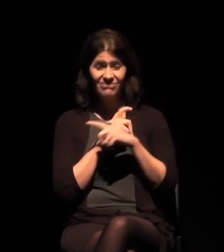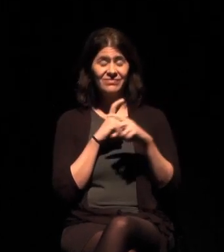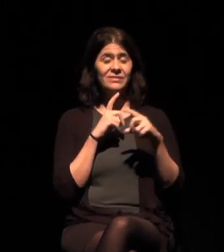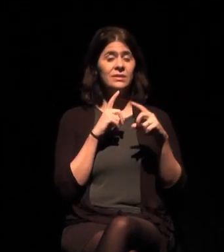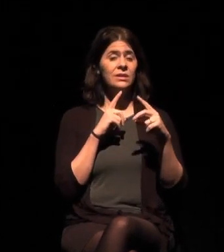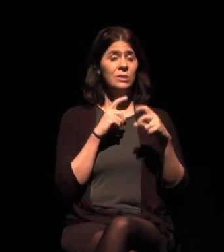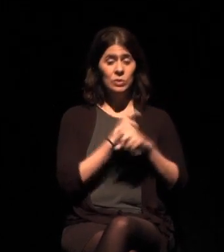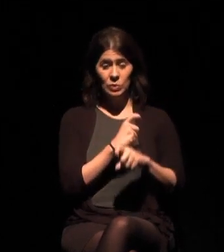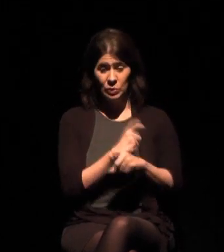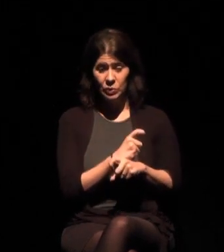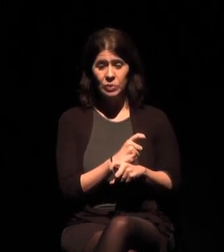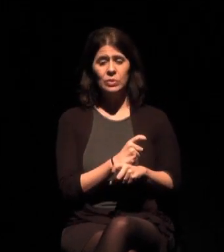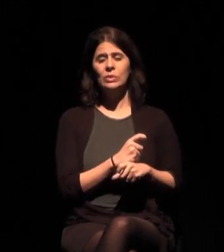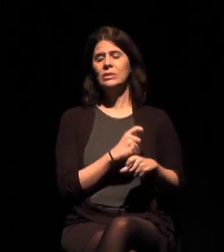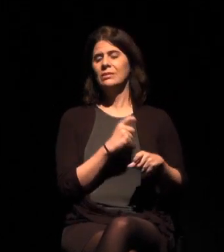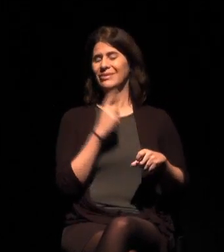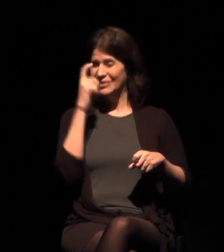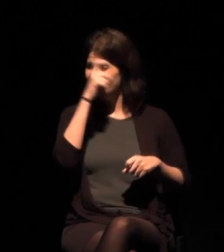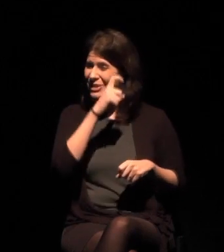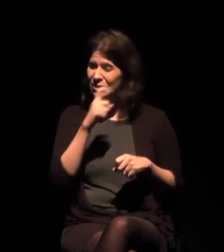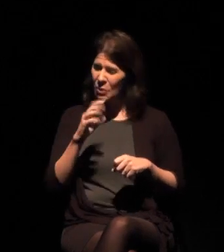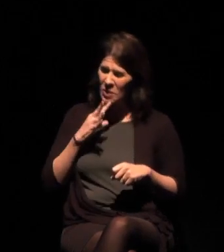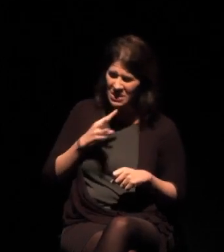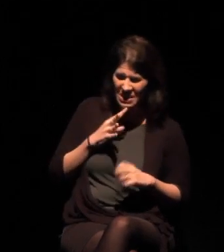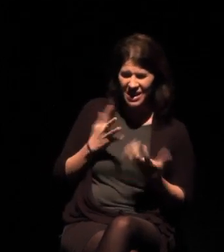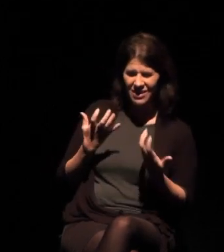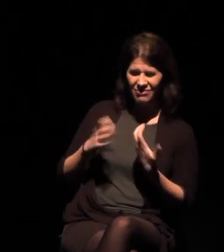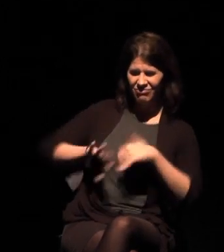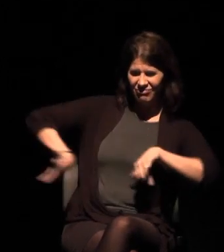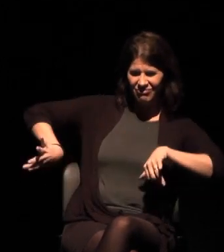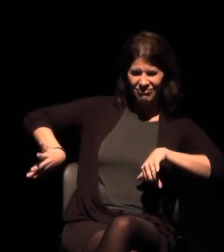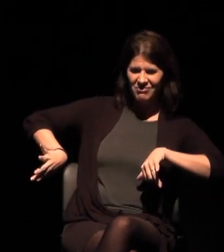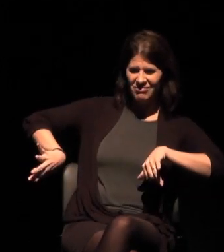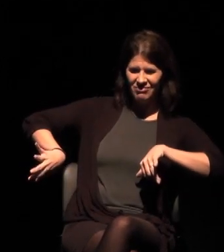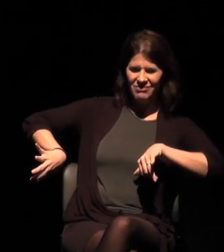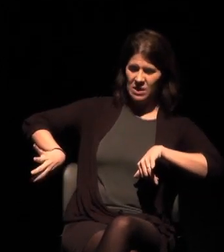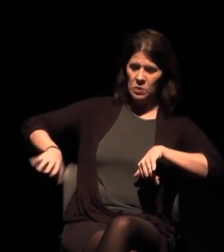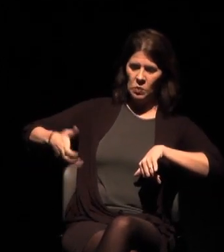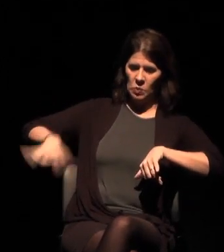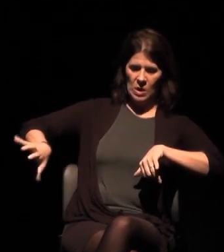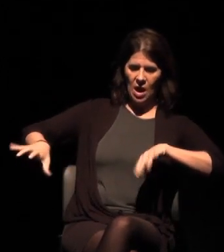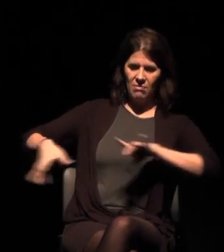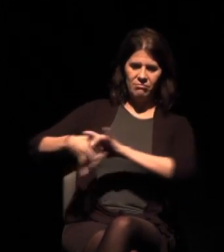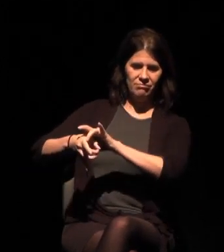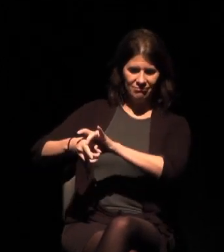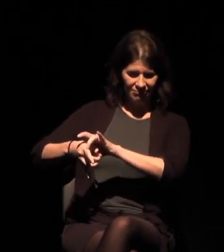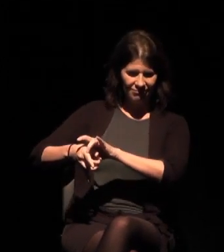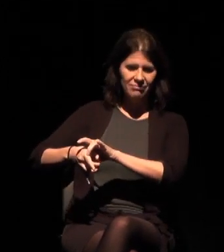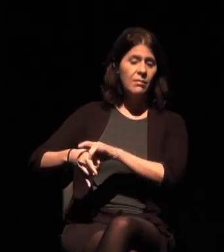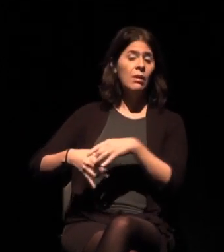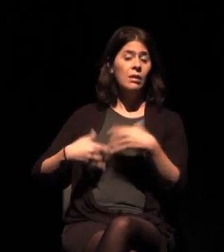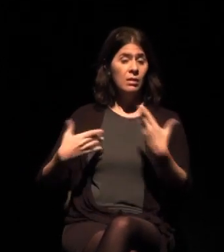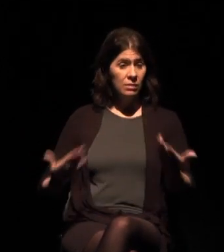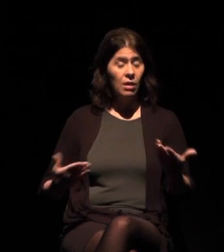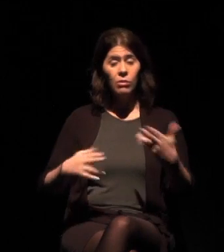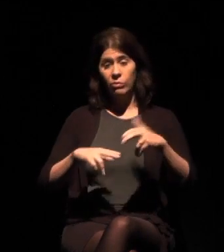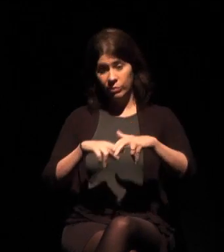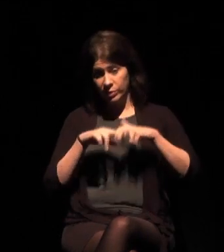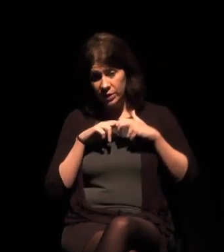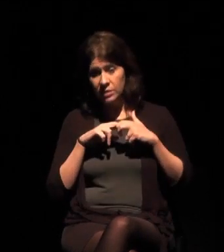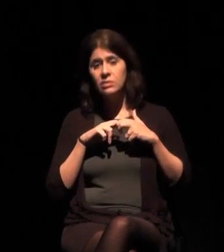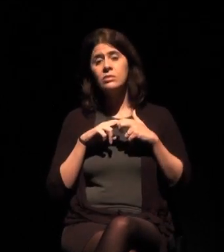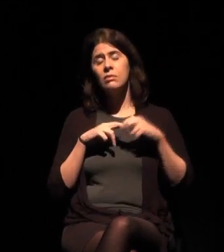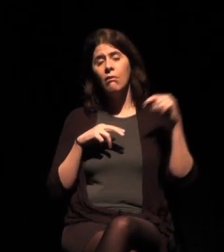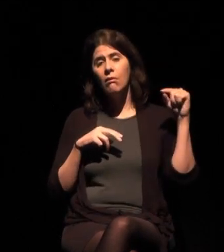essa capacidade de reconhecer ou poder de poderem fazer pontes não é é e portanto esta e